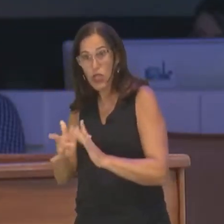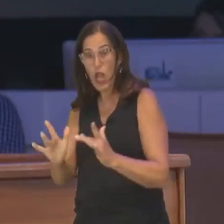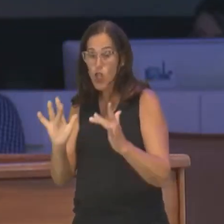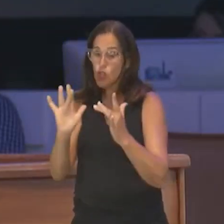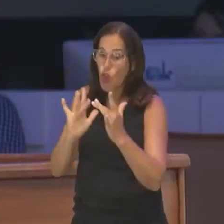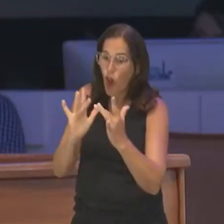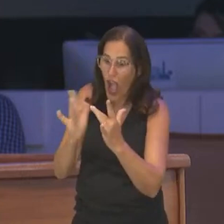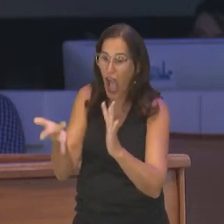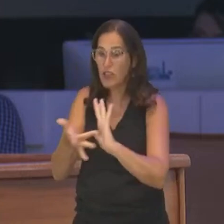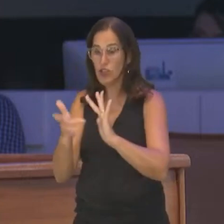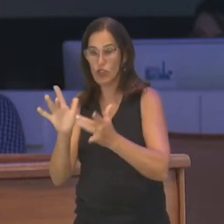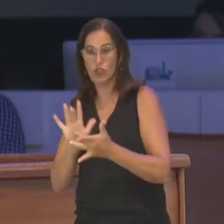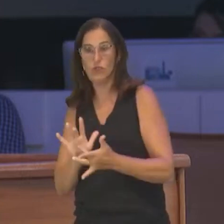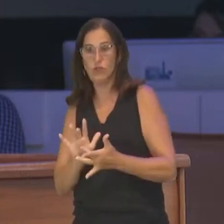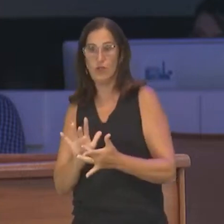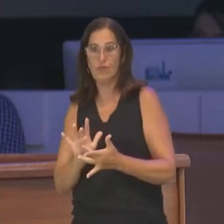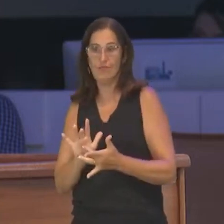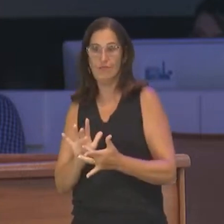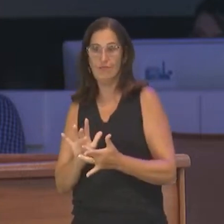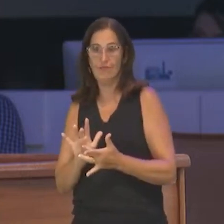tocado em Jesus.